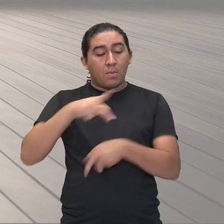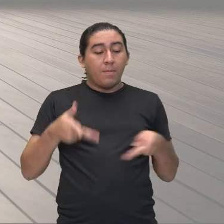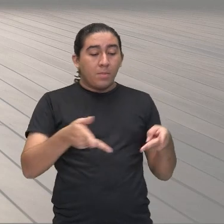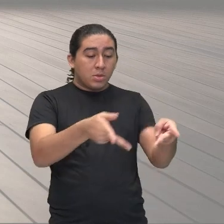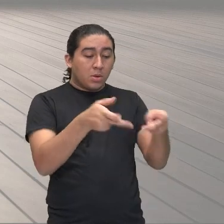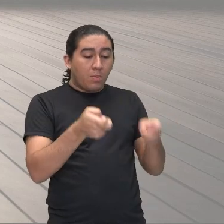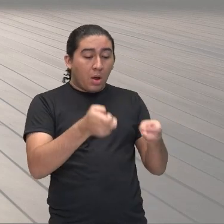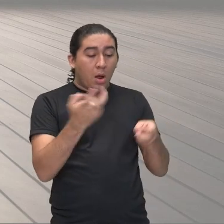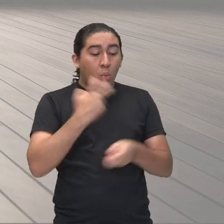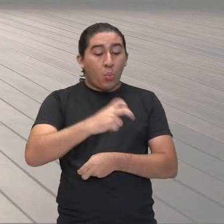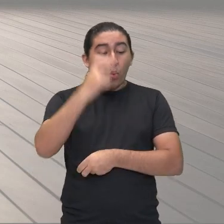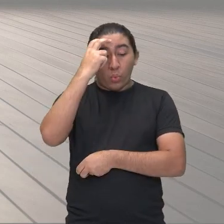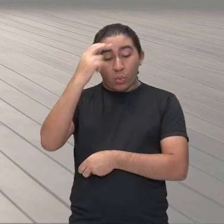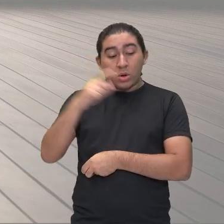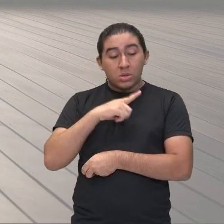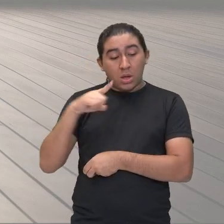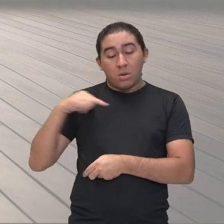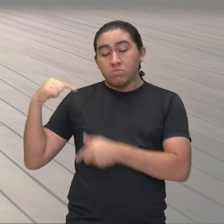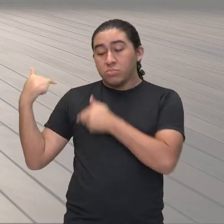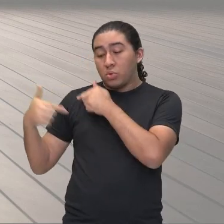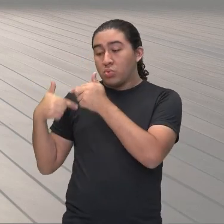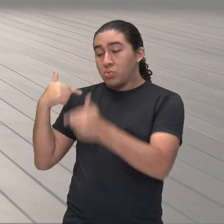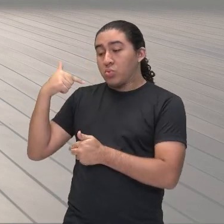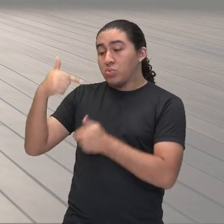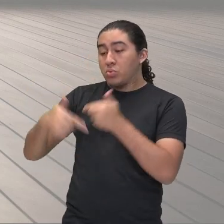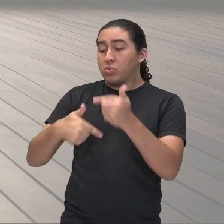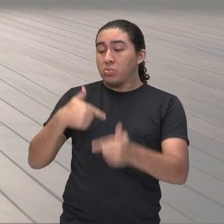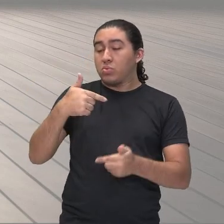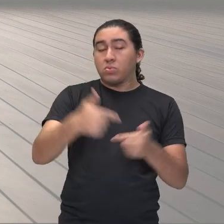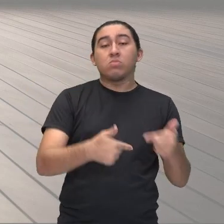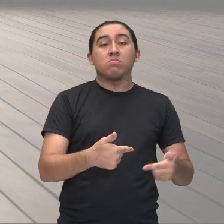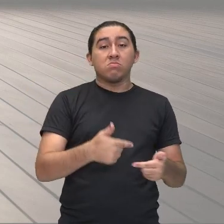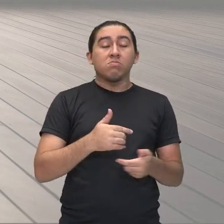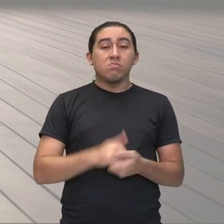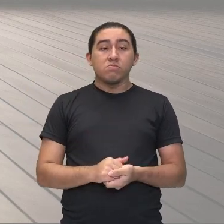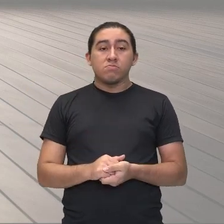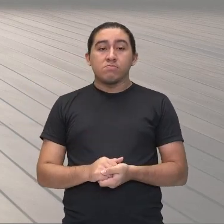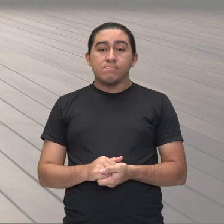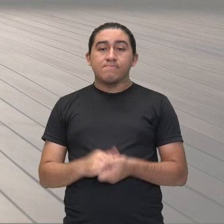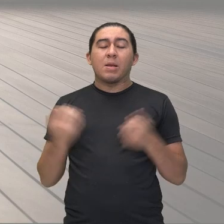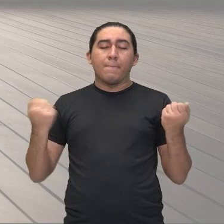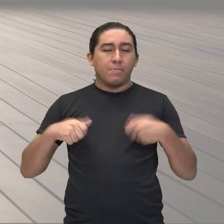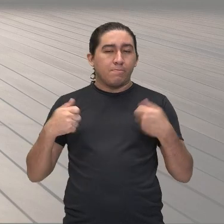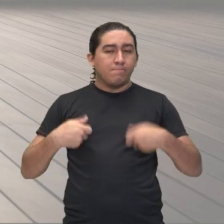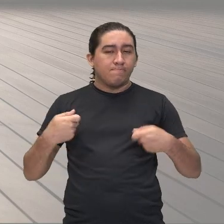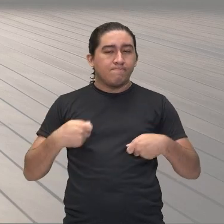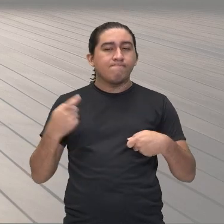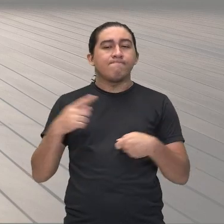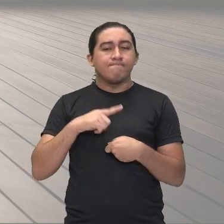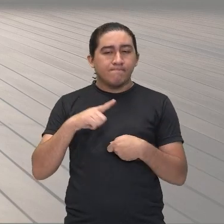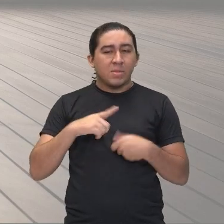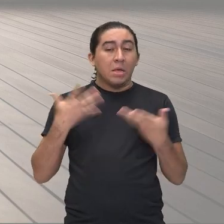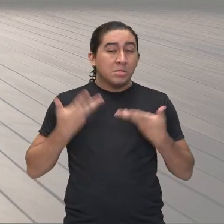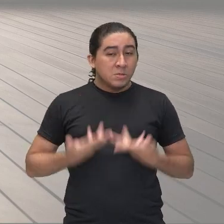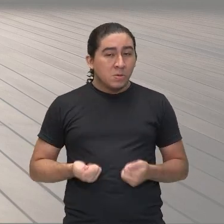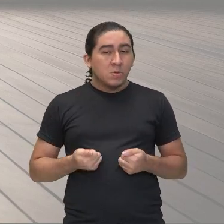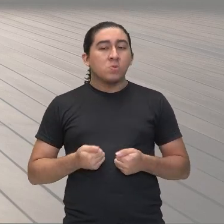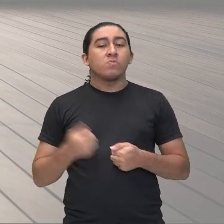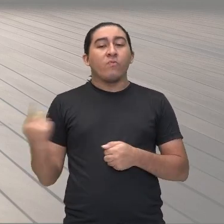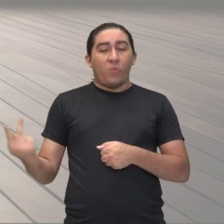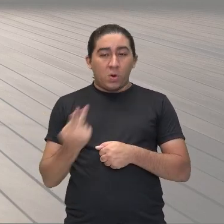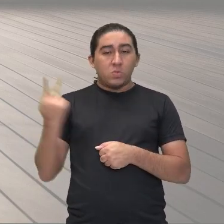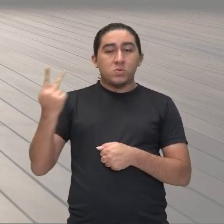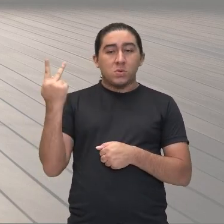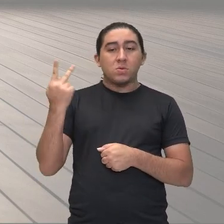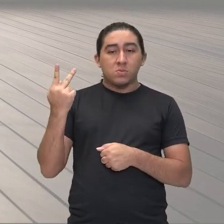é construída e passada de geração em geração. E isso precisa ser reconhecido, enaltecido e,